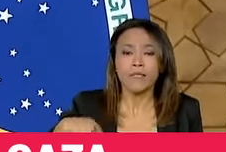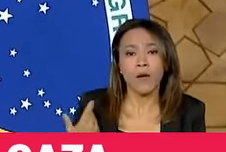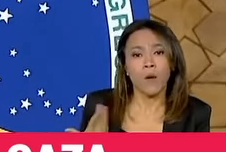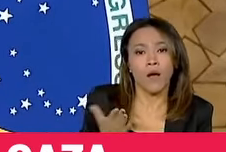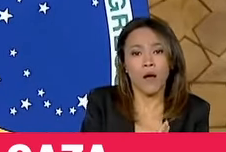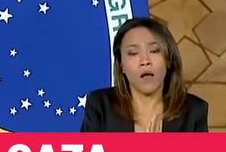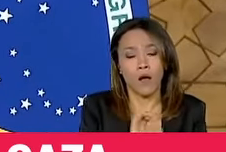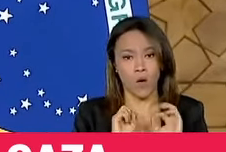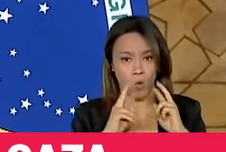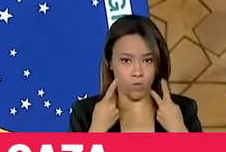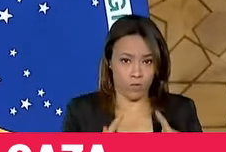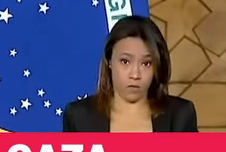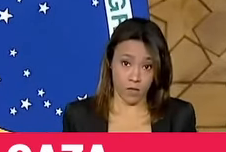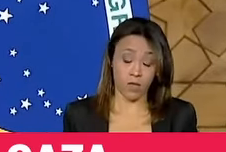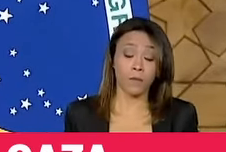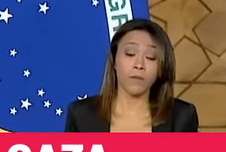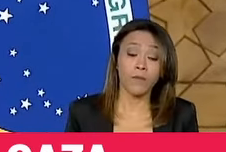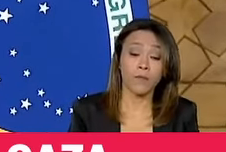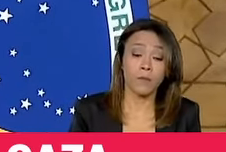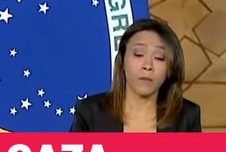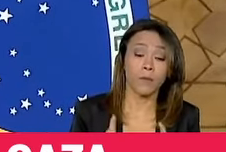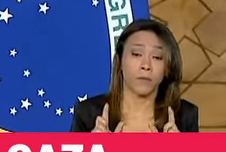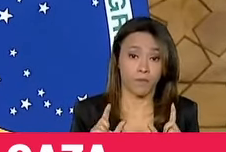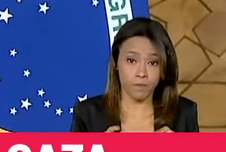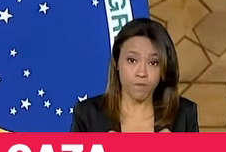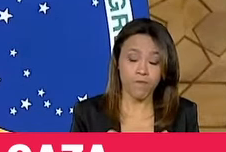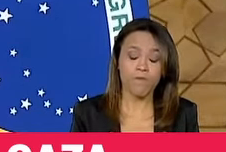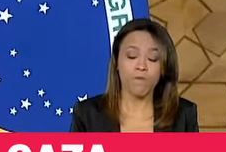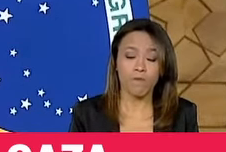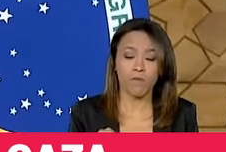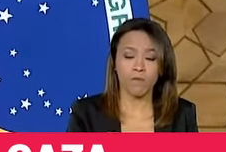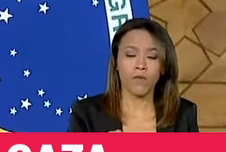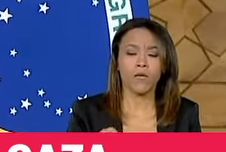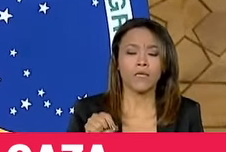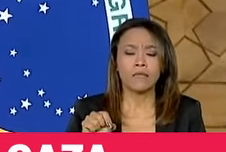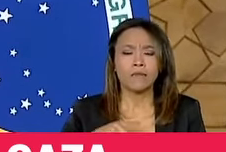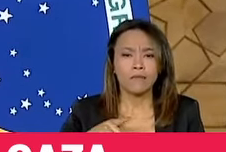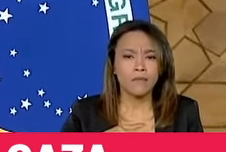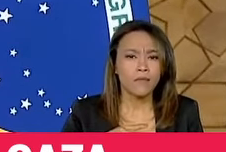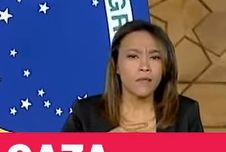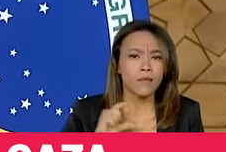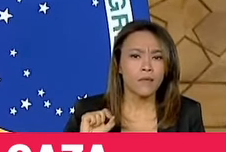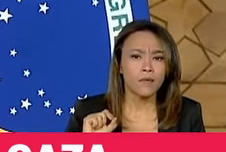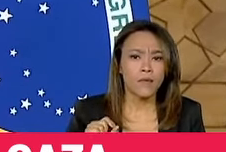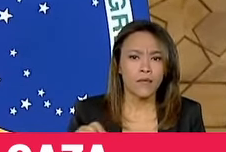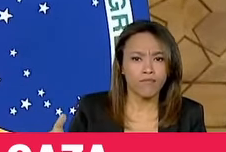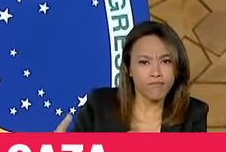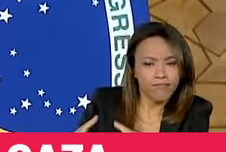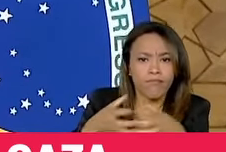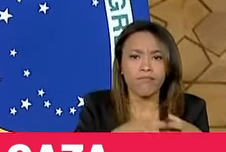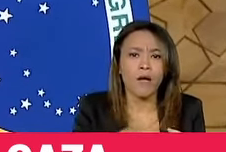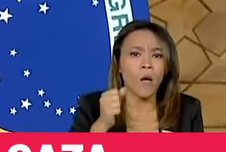humanitária sustentável e desimpedida, imediata e incondicional liberação dos reféns.